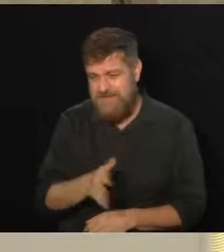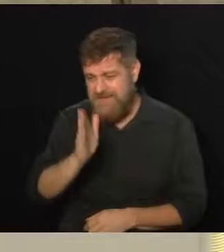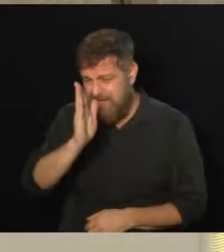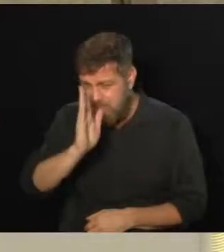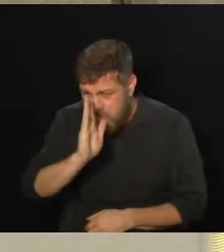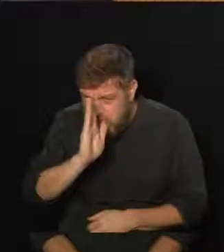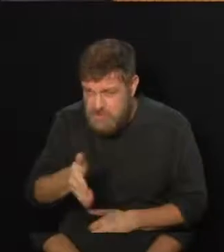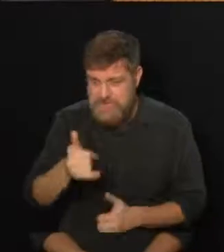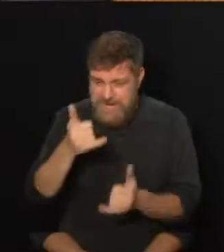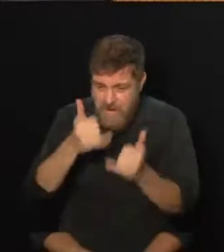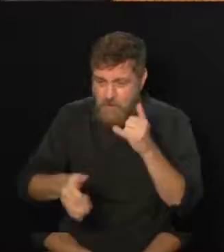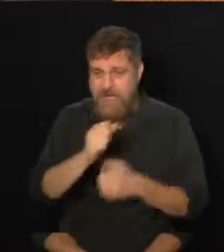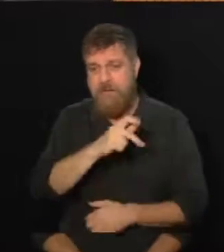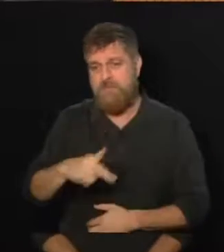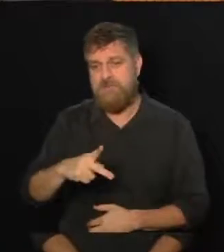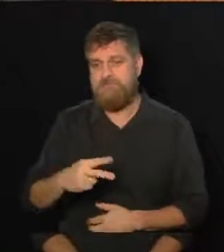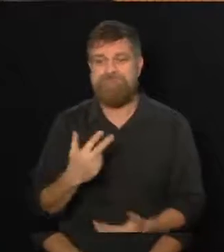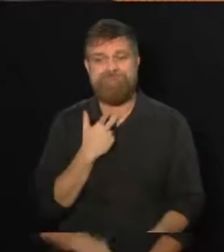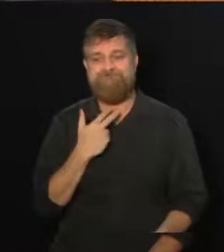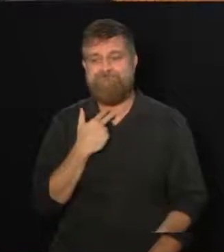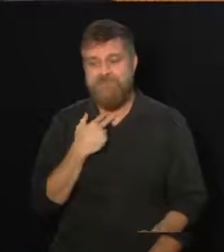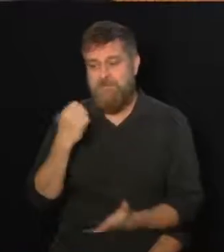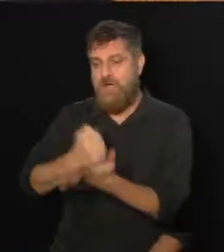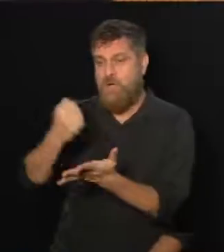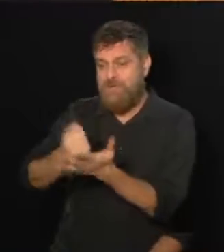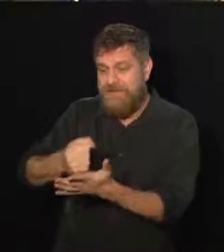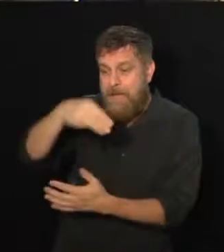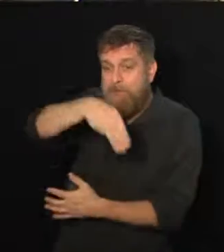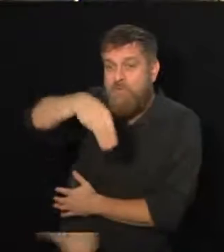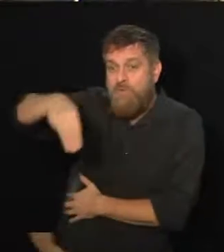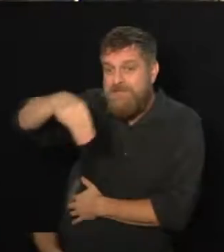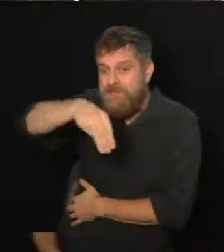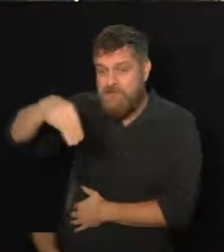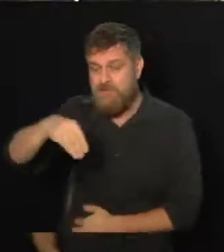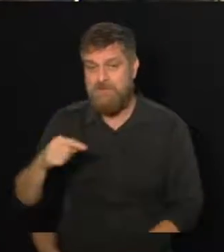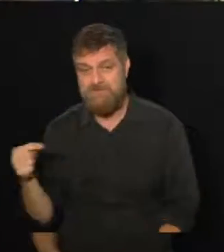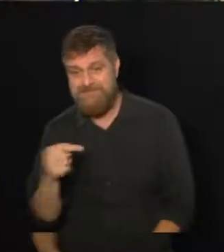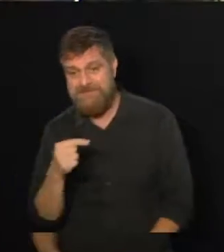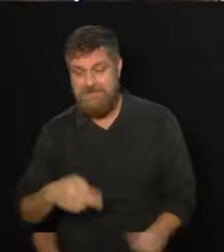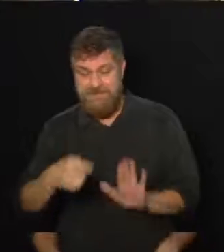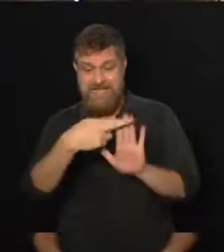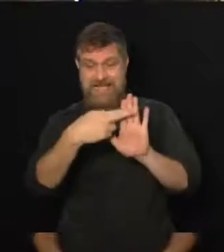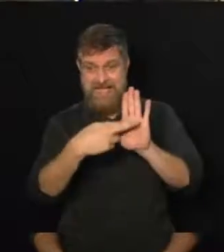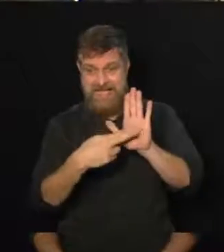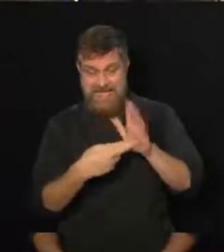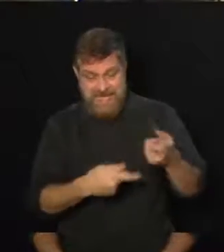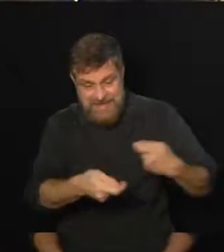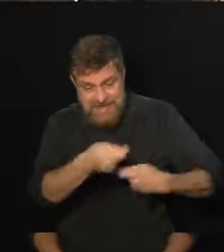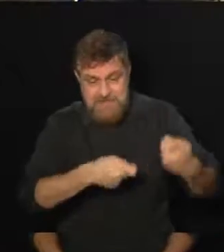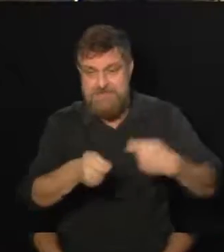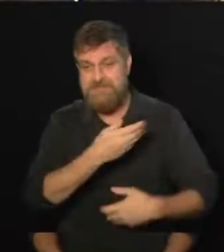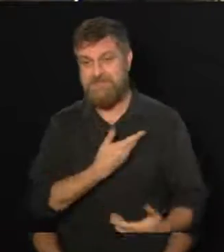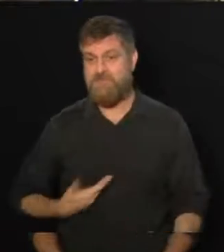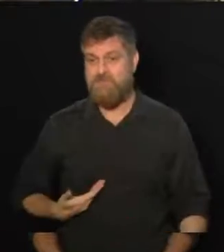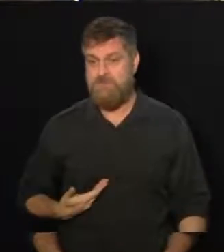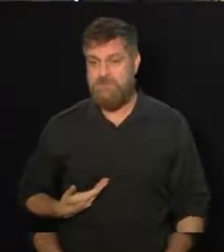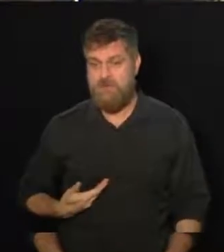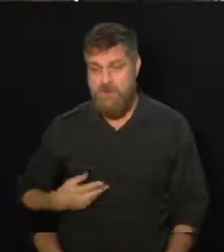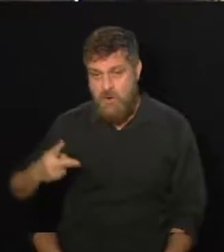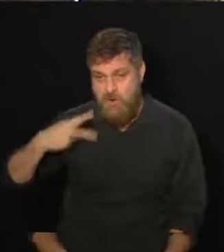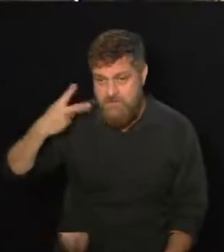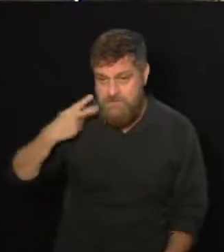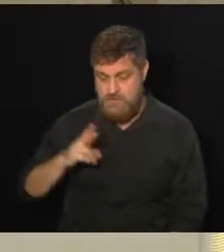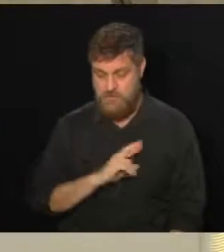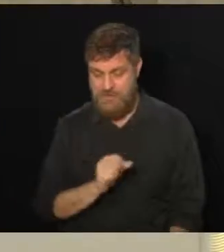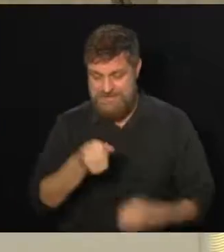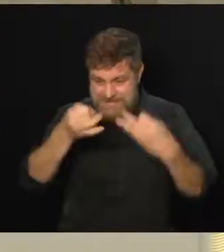se aposentando. Como não é mais possível contratar monitores, segundo as diretrizes da administração, o parlamentar explica